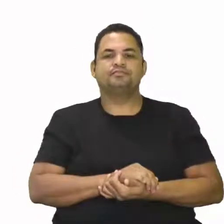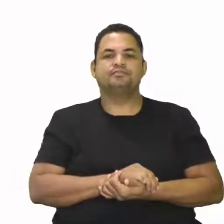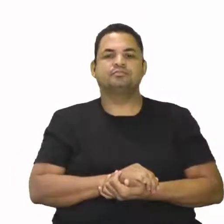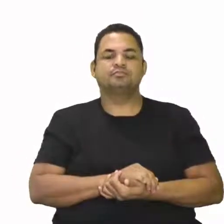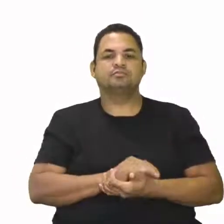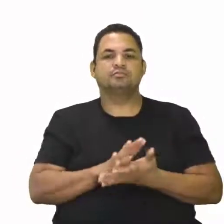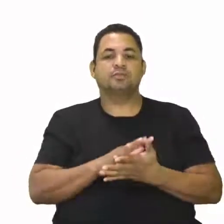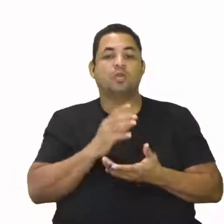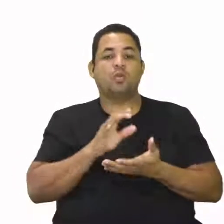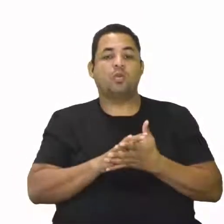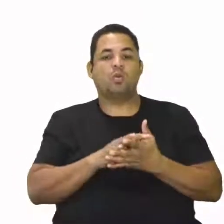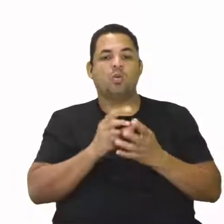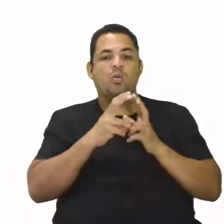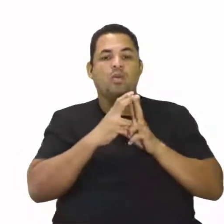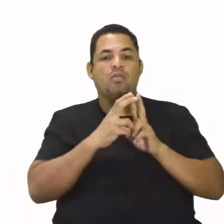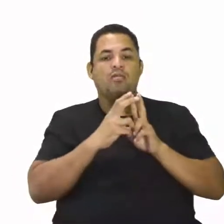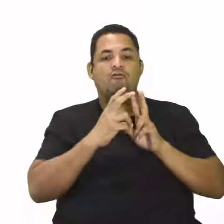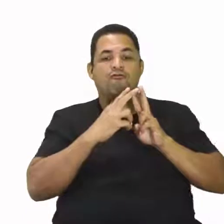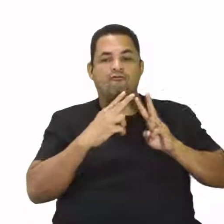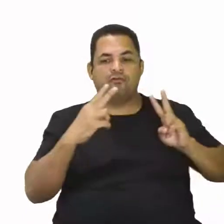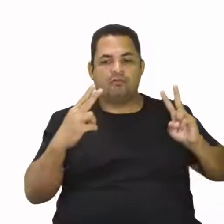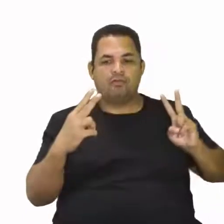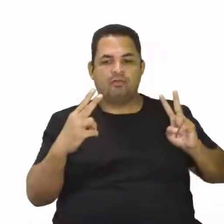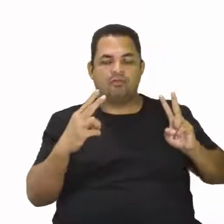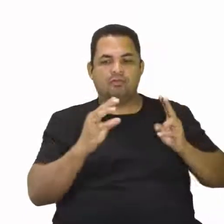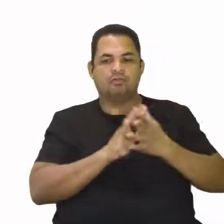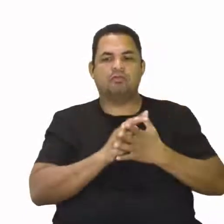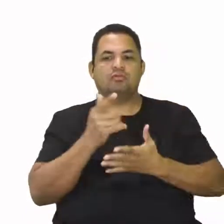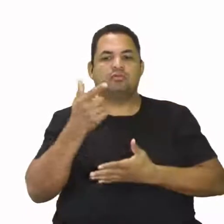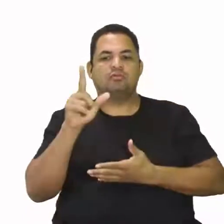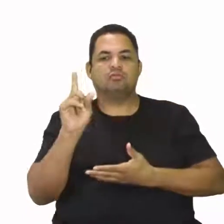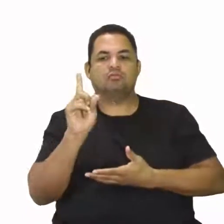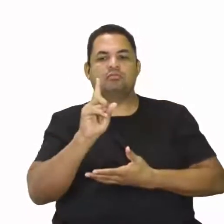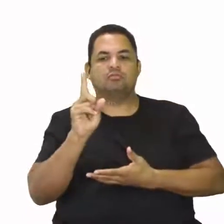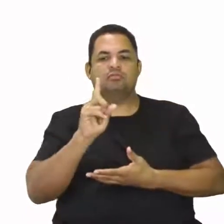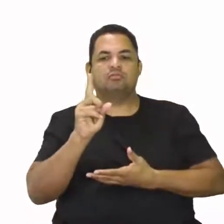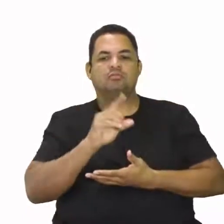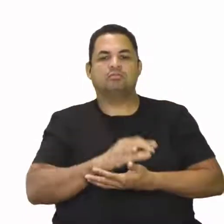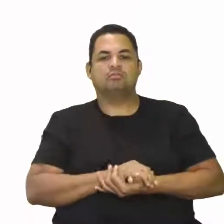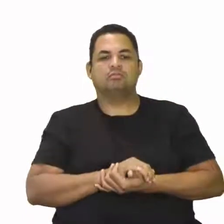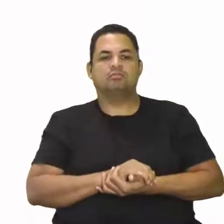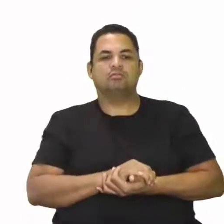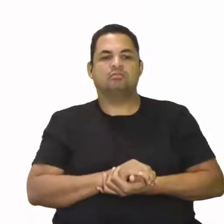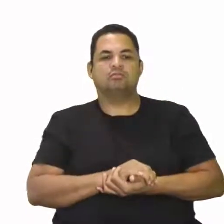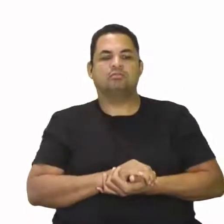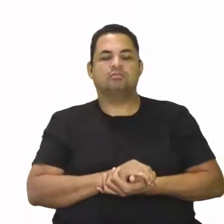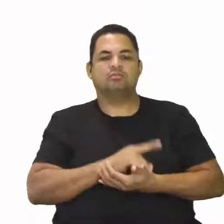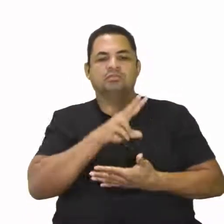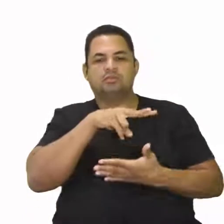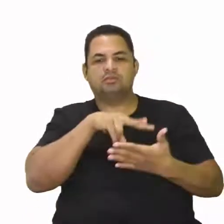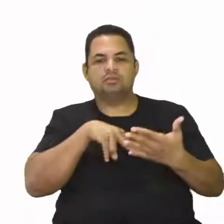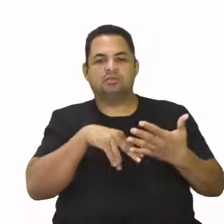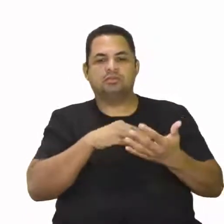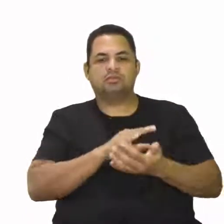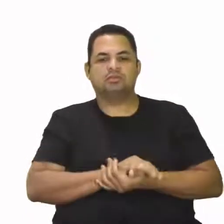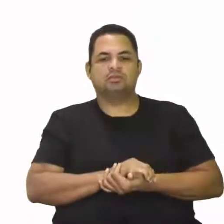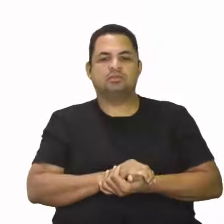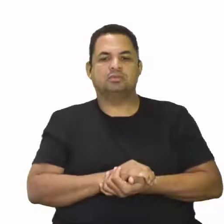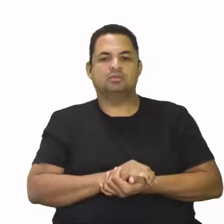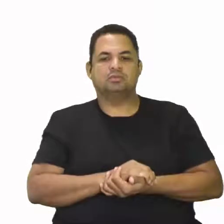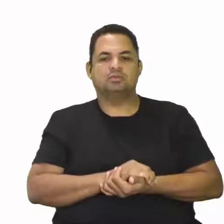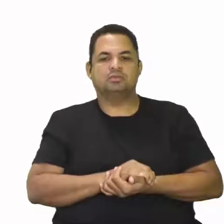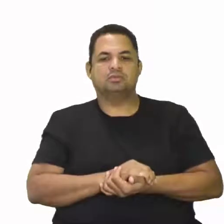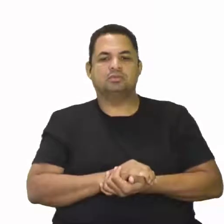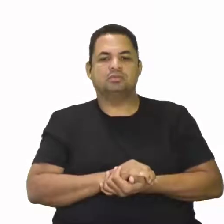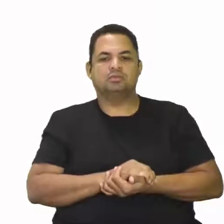mundo virtual e o outro não. O outro é do ramo das leituras, já que joystick é